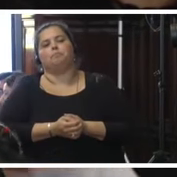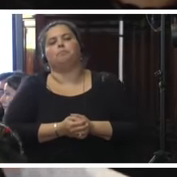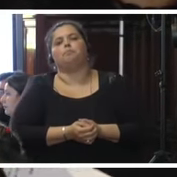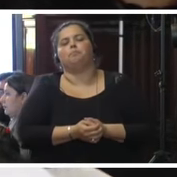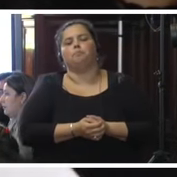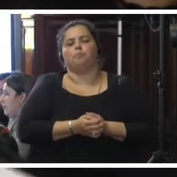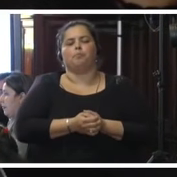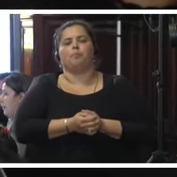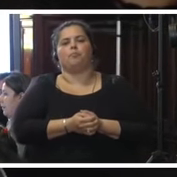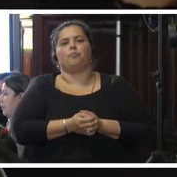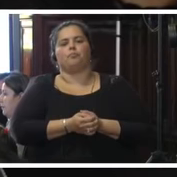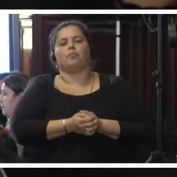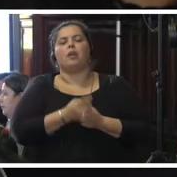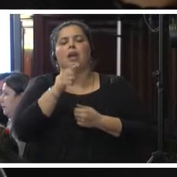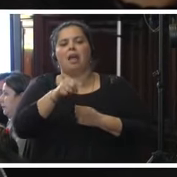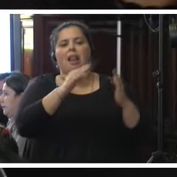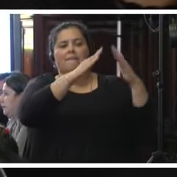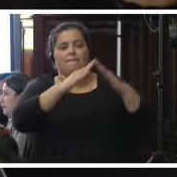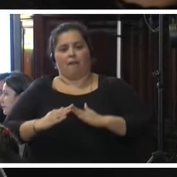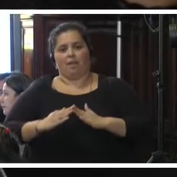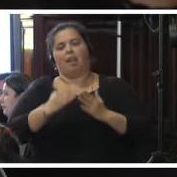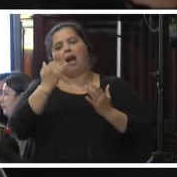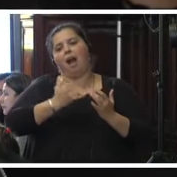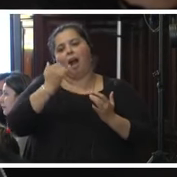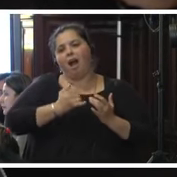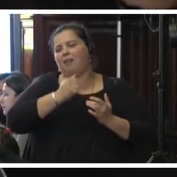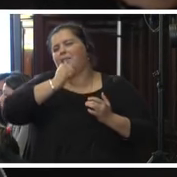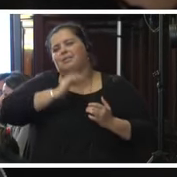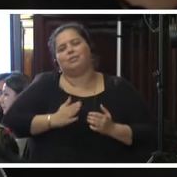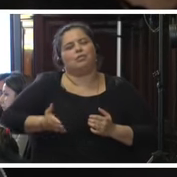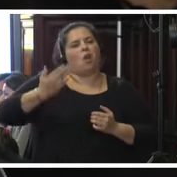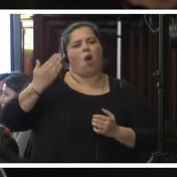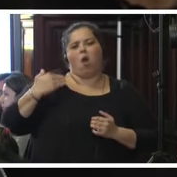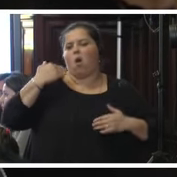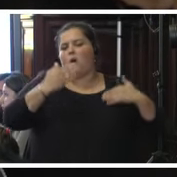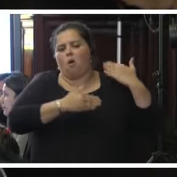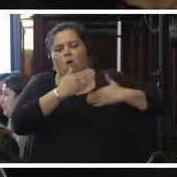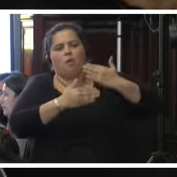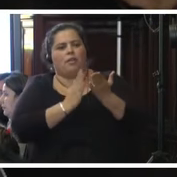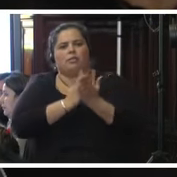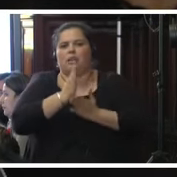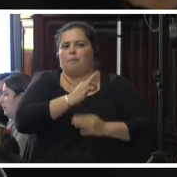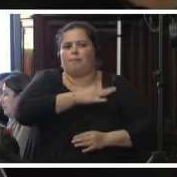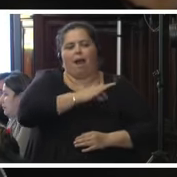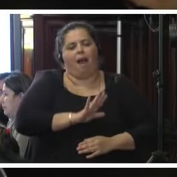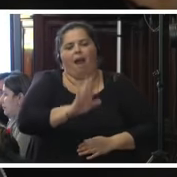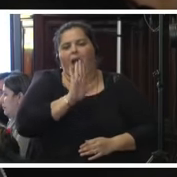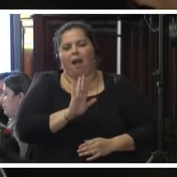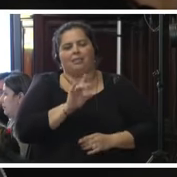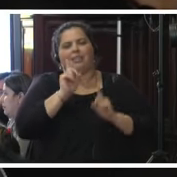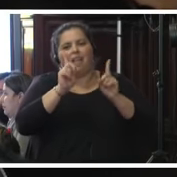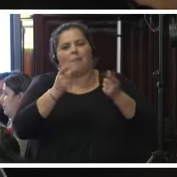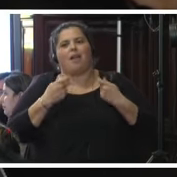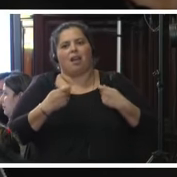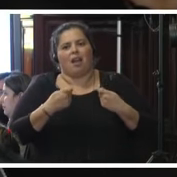nas favelas, algo que é uma permanência histórica e não apenas conjuntural. As demais despesas com segurança do Estado vêm crescendo